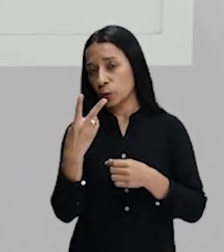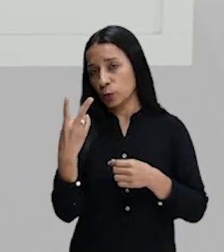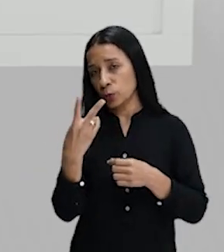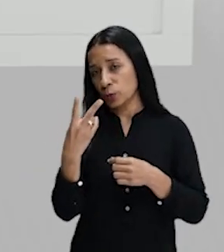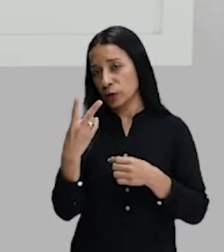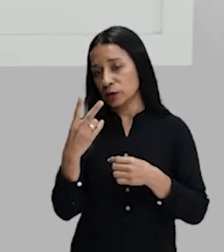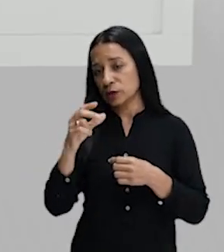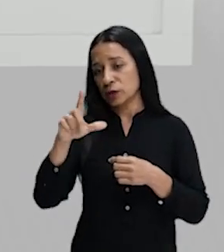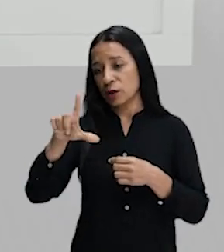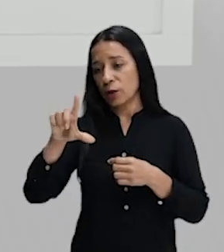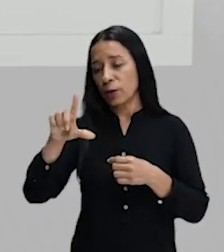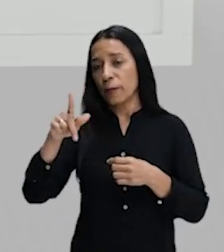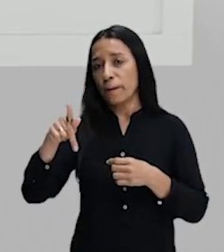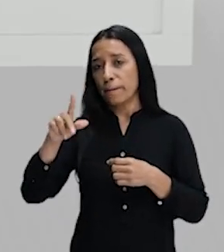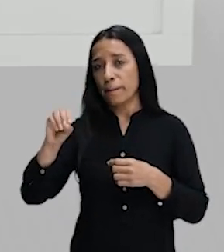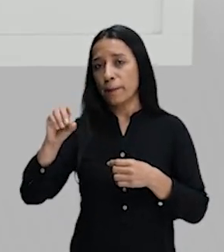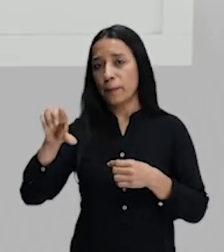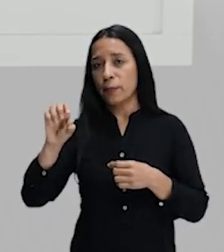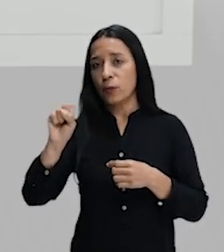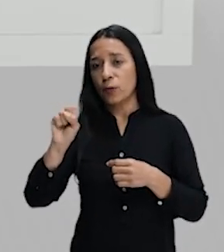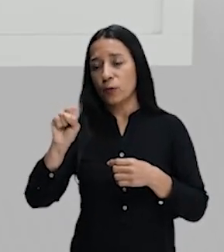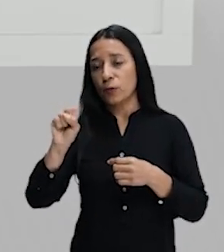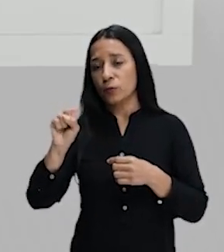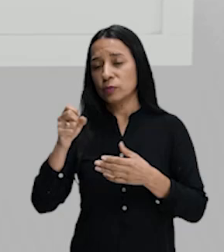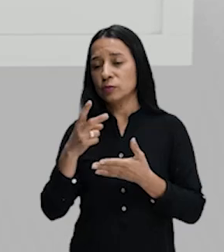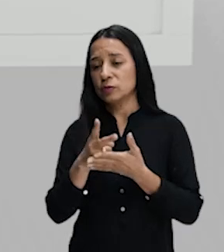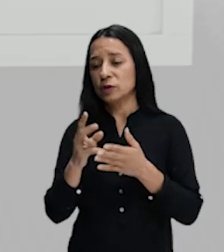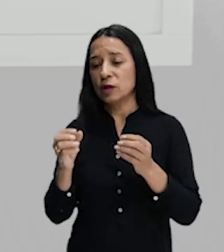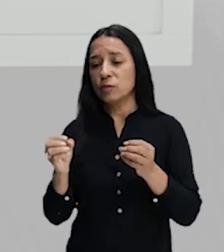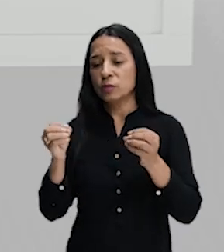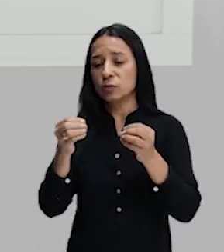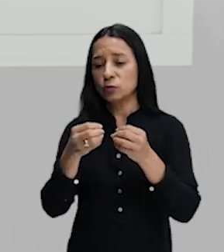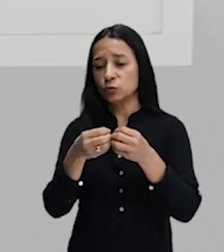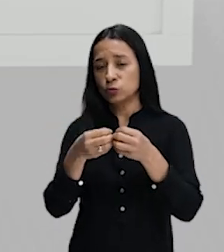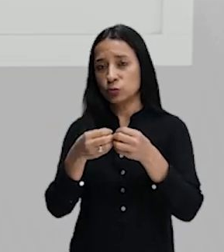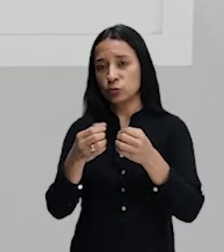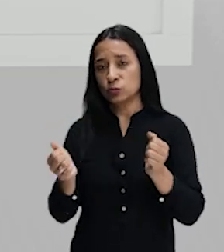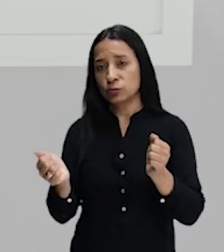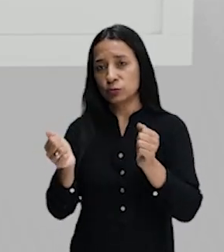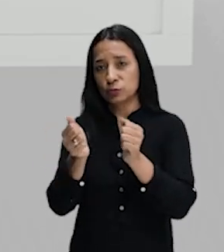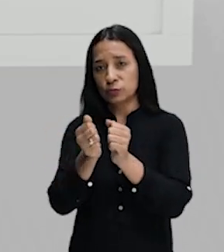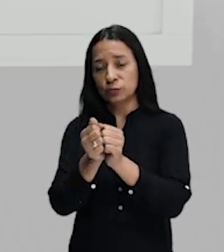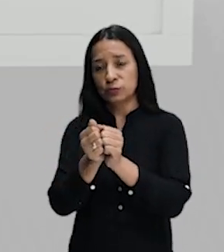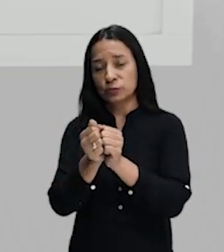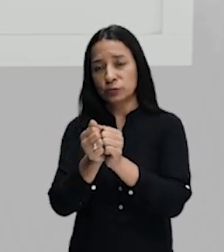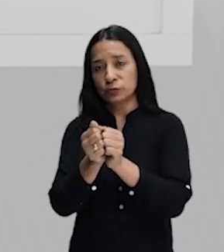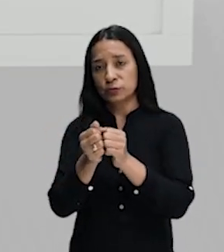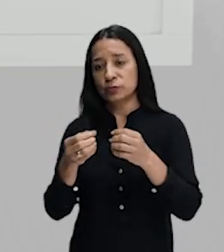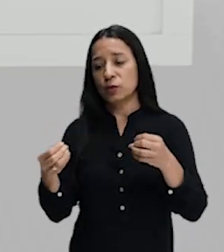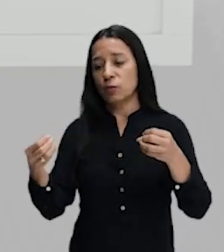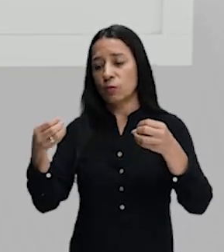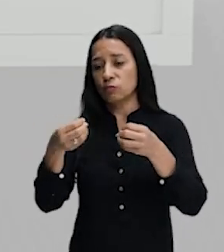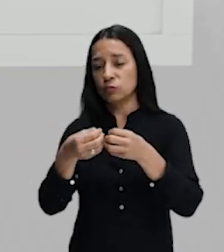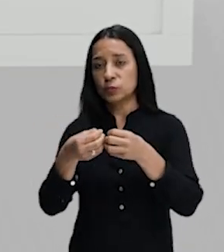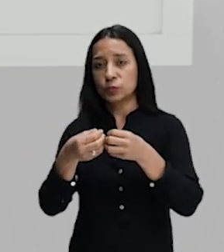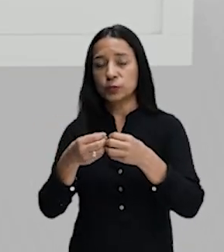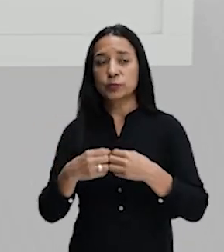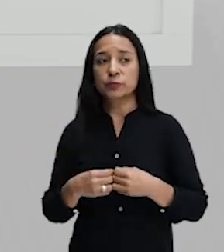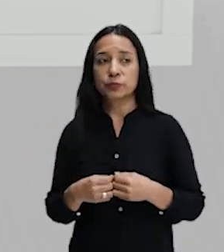dois polos que sempre andam juntos. Viu? Os polos sempre andam